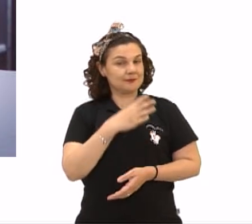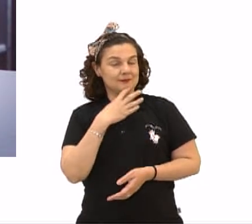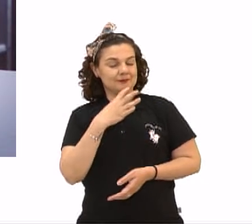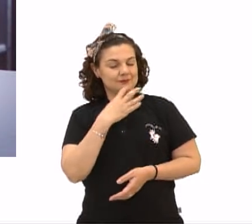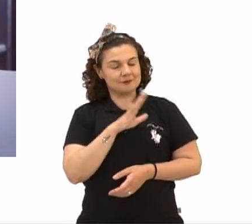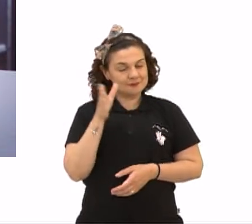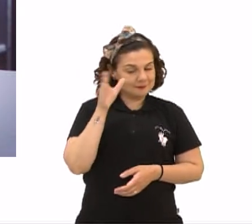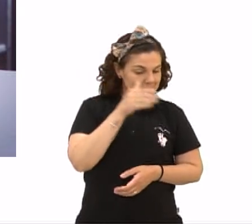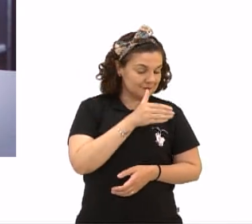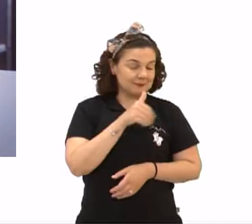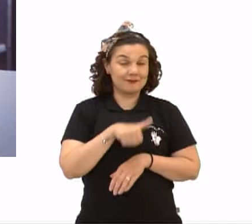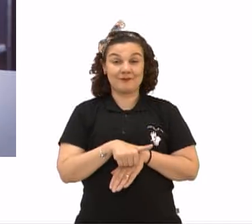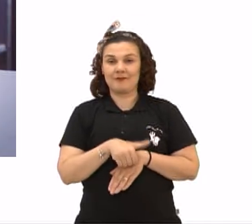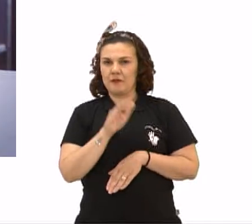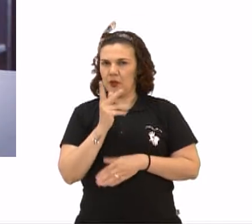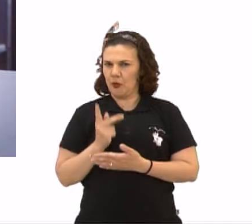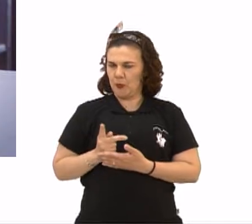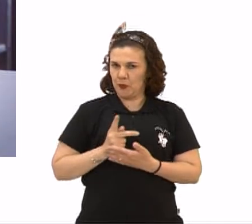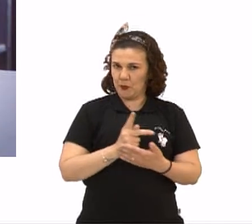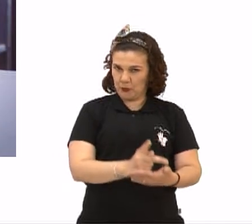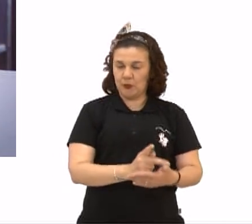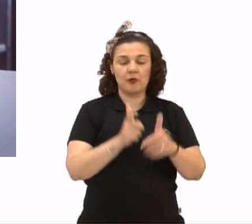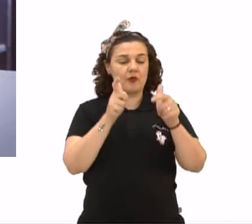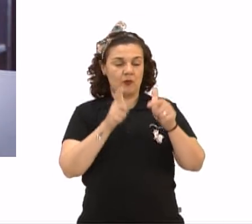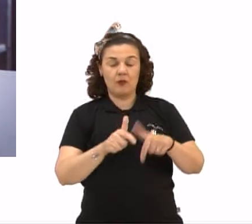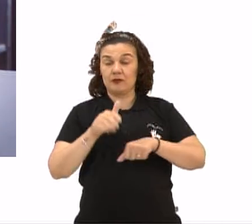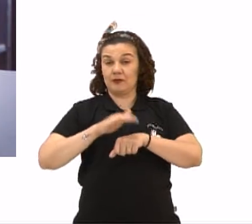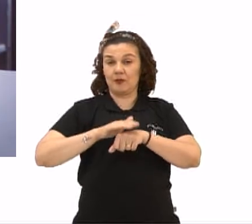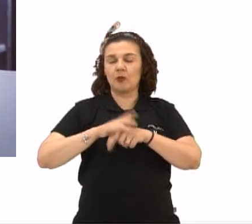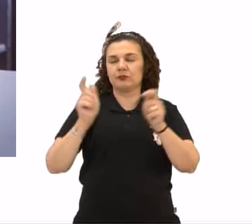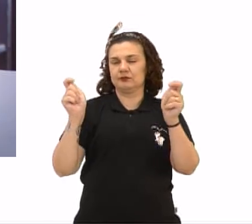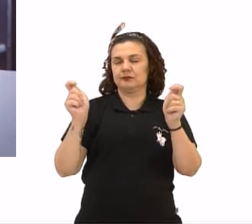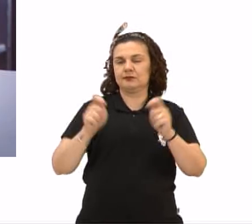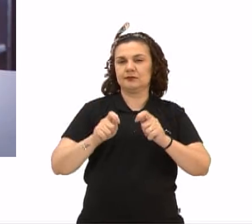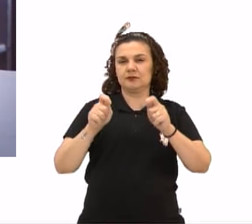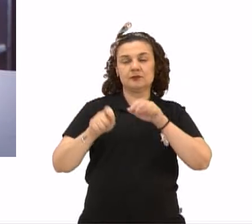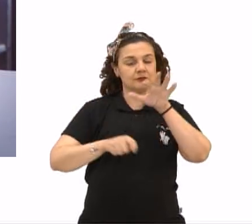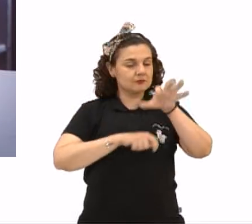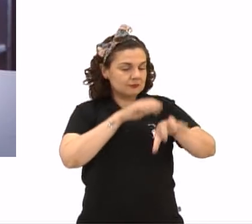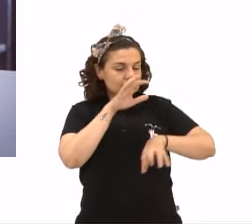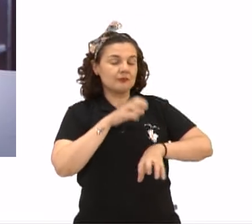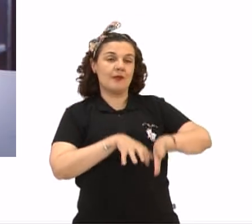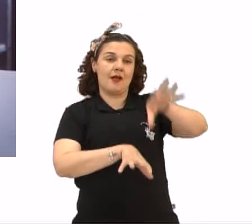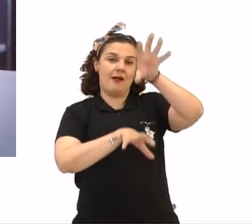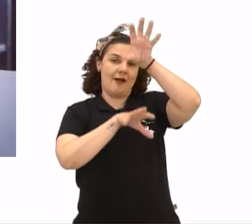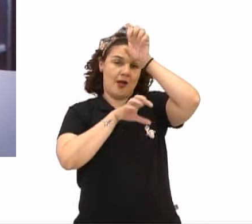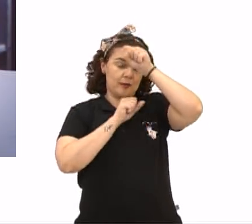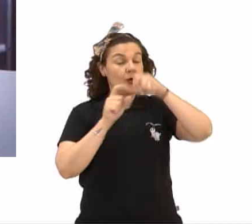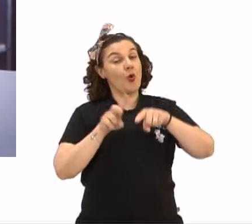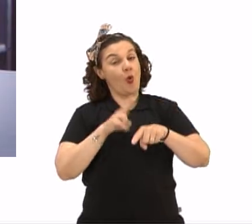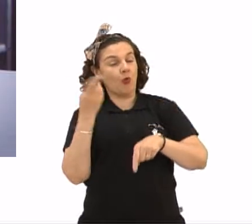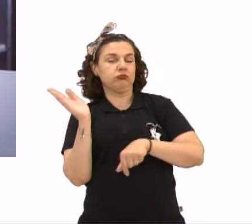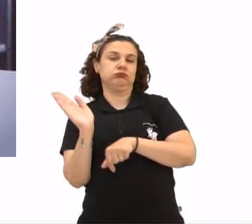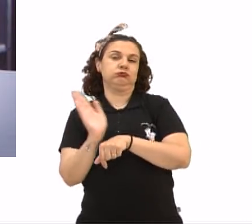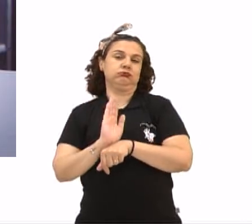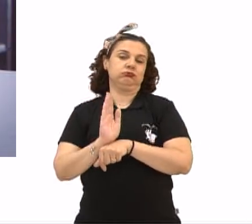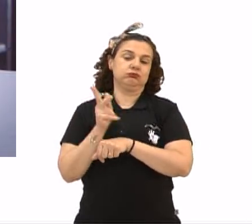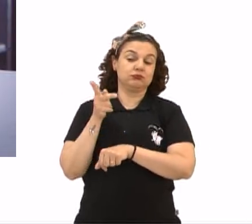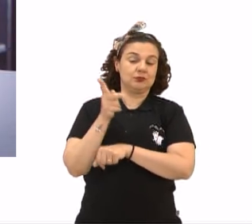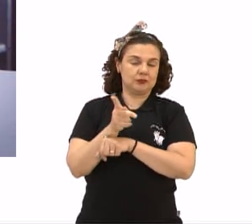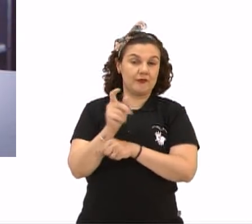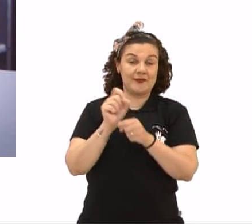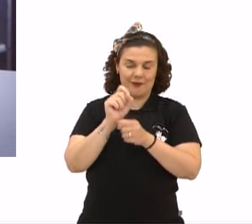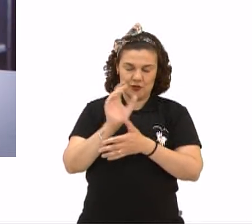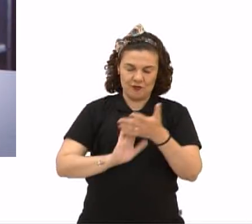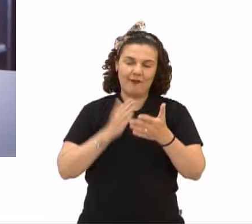conhecer mais, procura locais específicos, vai estar adquirindo, vendo vídeos, realizando atividades que